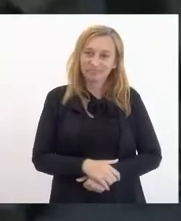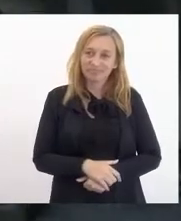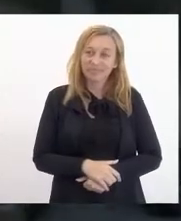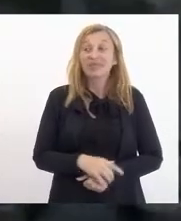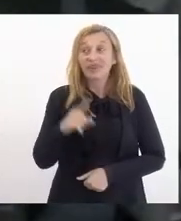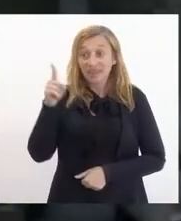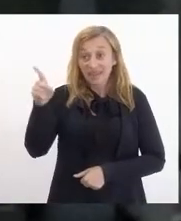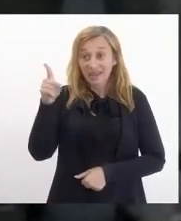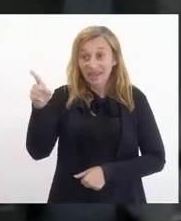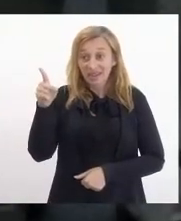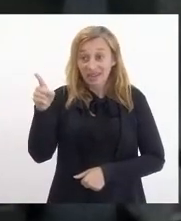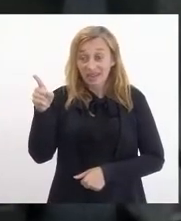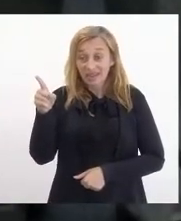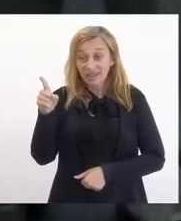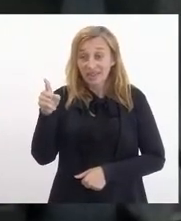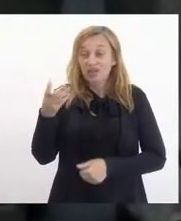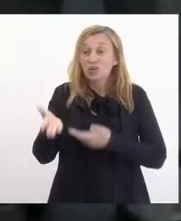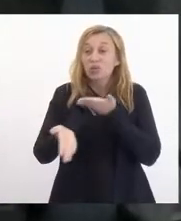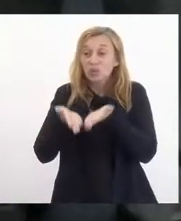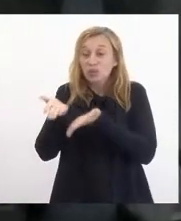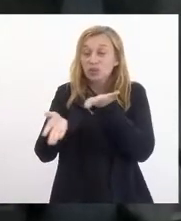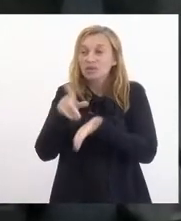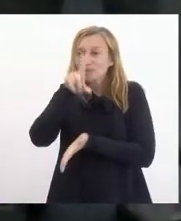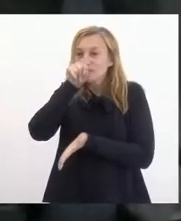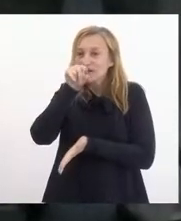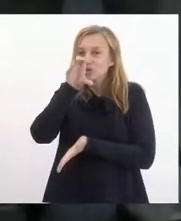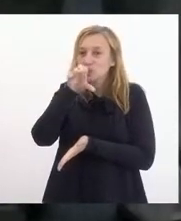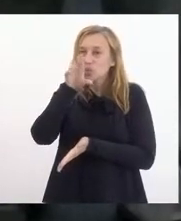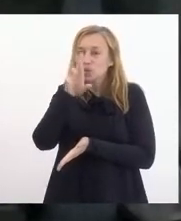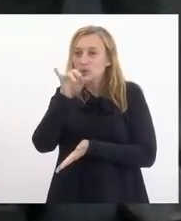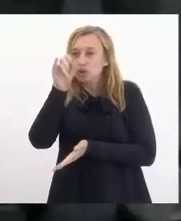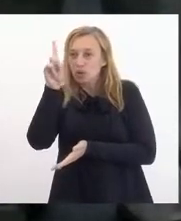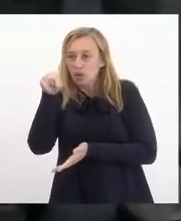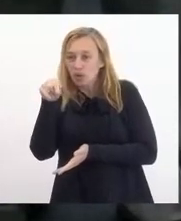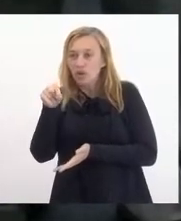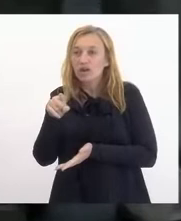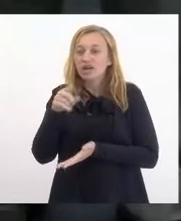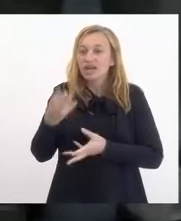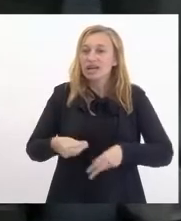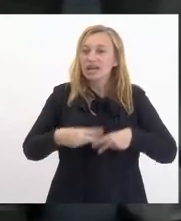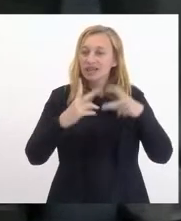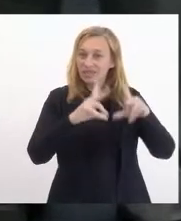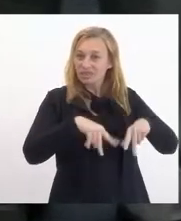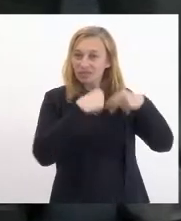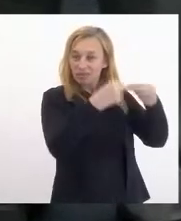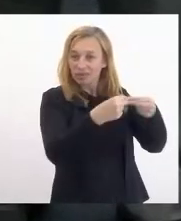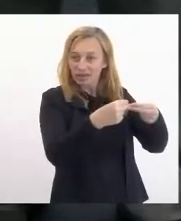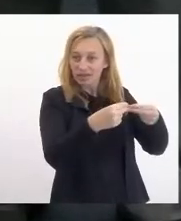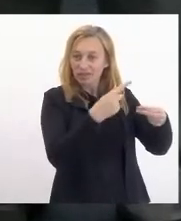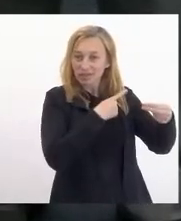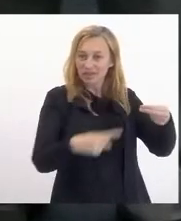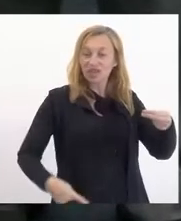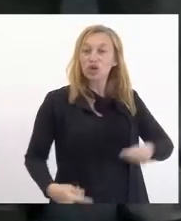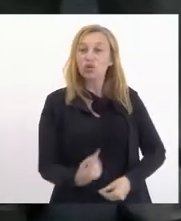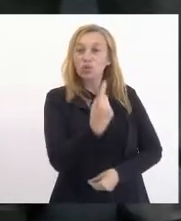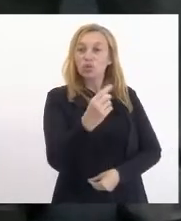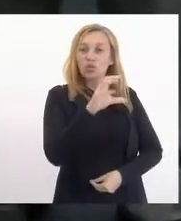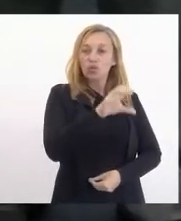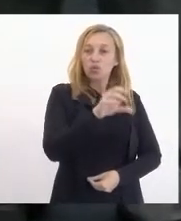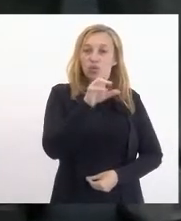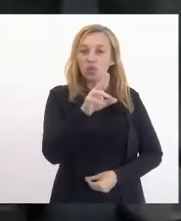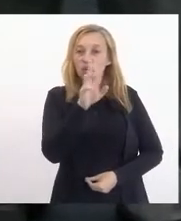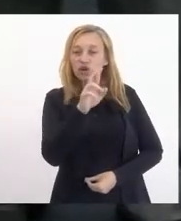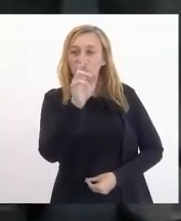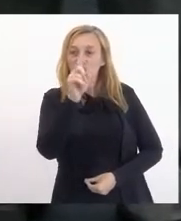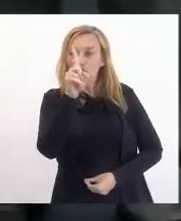é um criador de curió. E segundo, que ele deu de presente para o presidente um curió. É isso